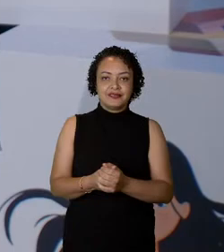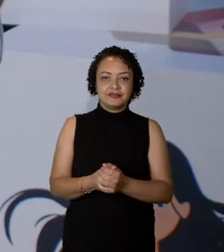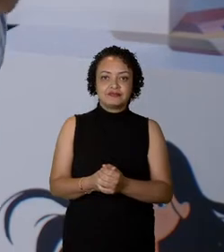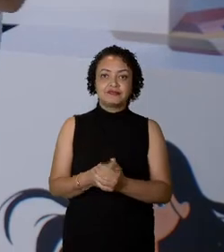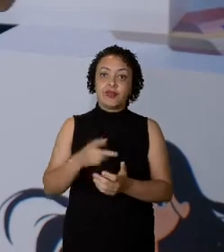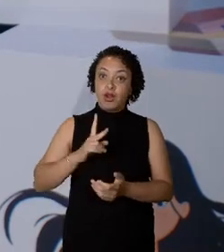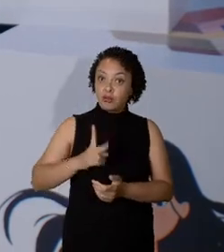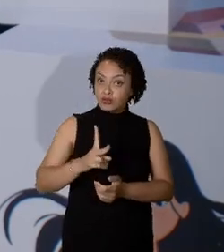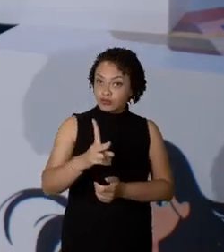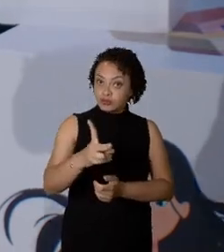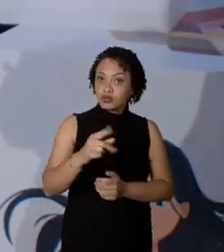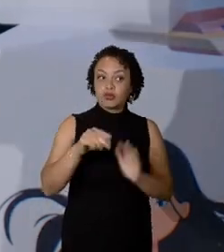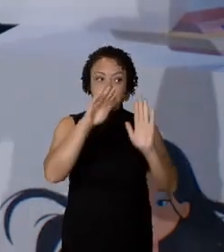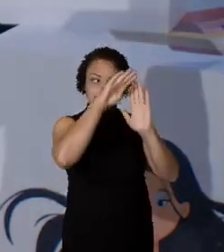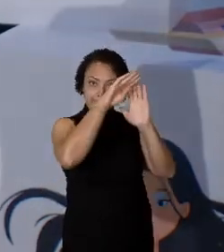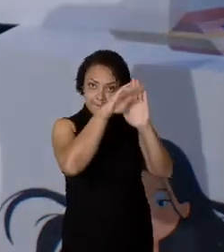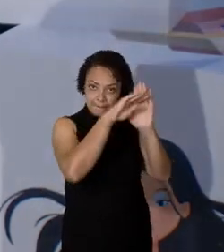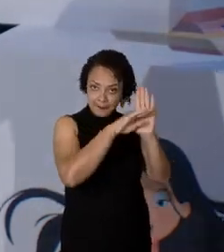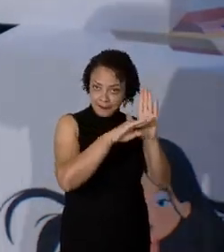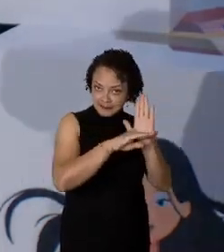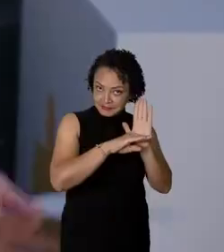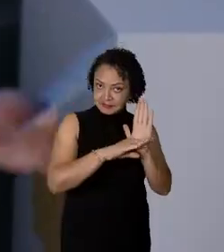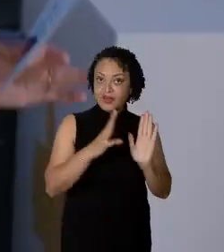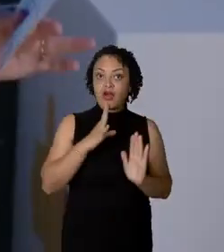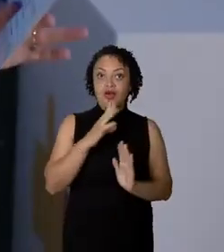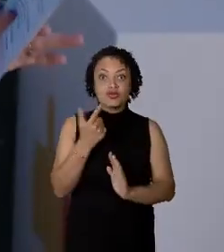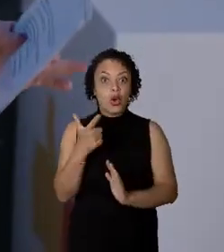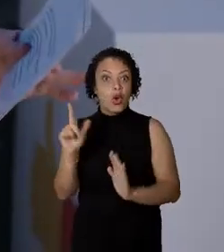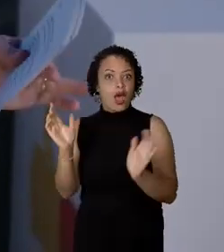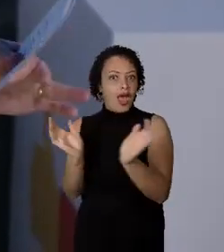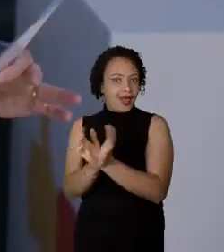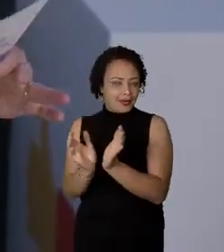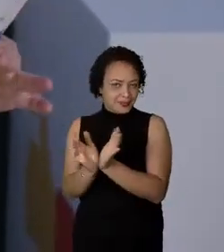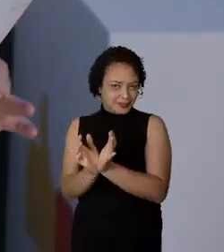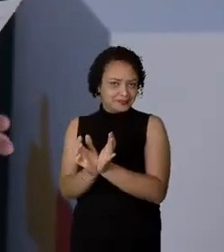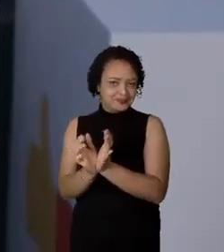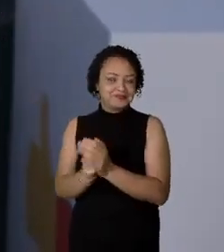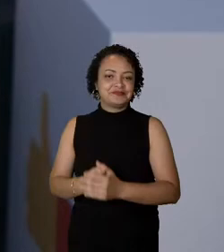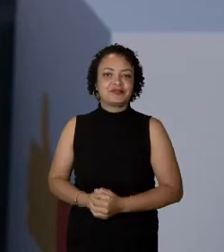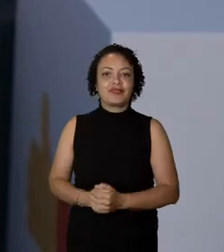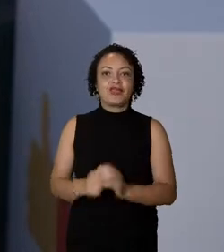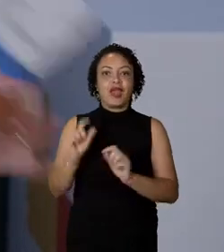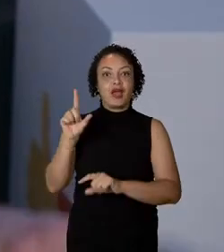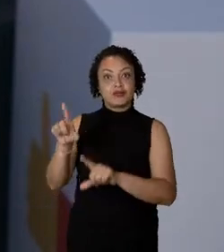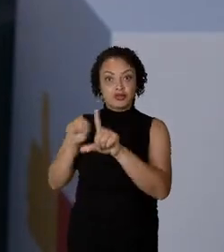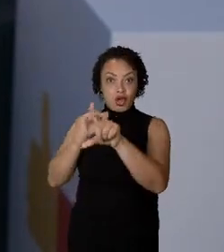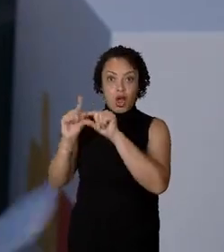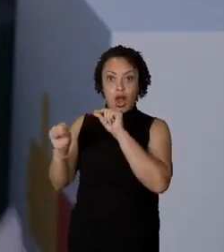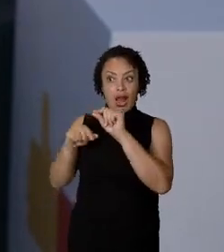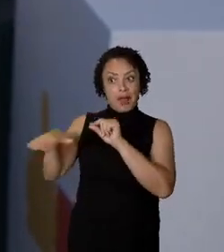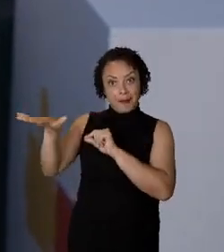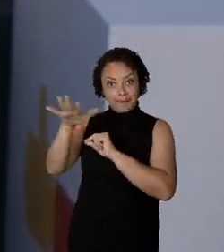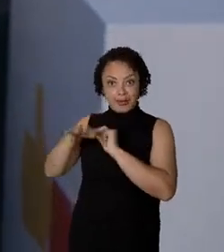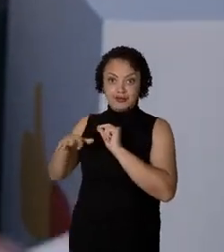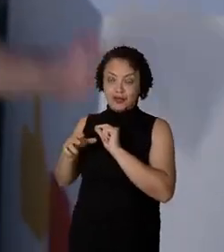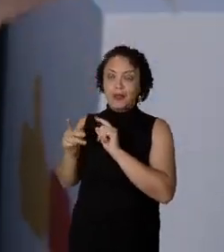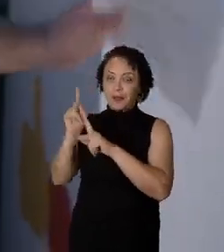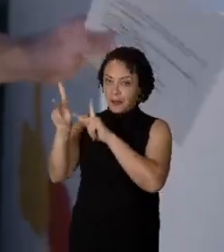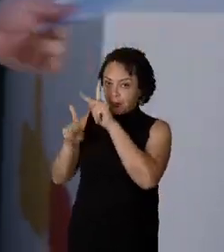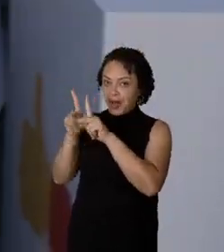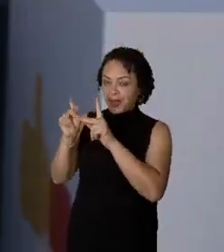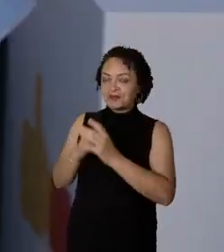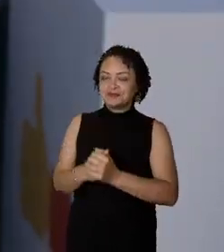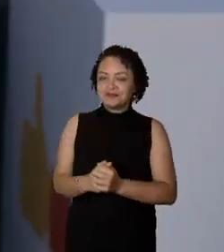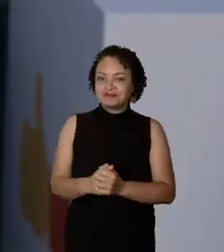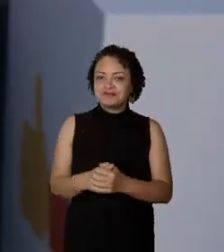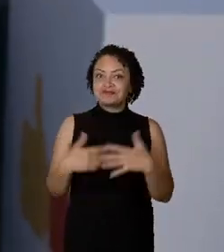seguindo o nosso critério de ordem alfabética, conhecer mais uma equipe reconhecida pelo voto da galera, pelo júri popular.